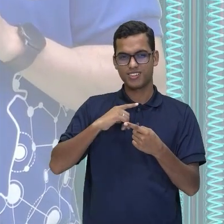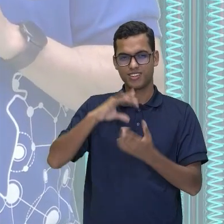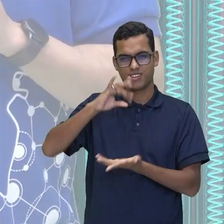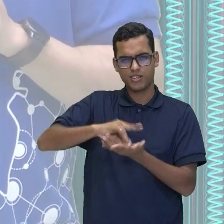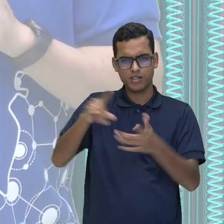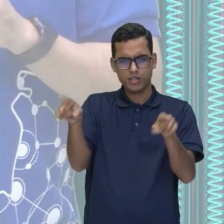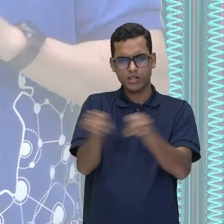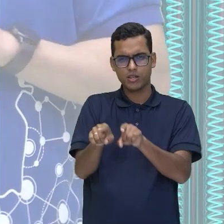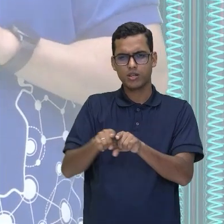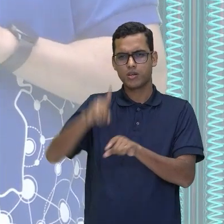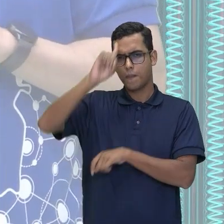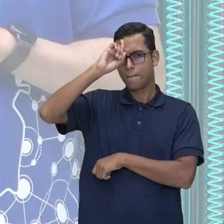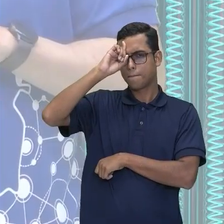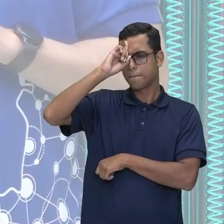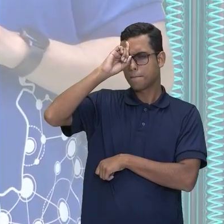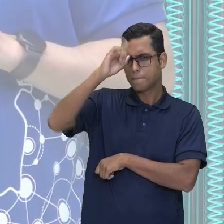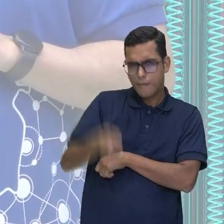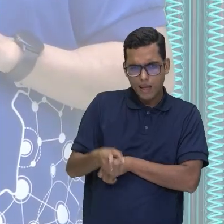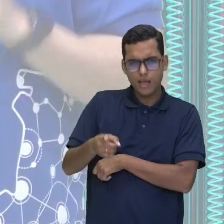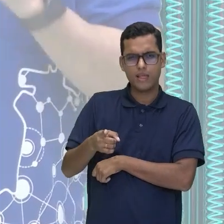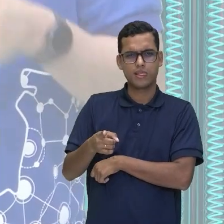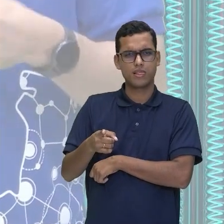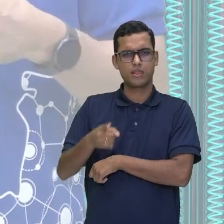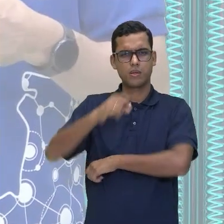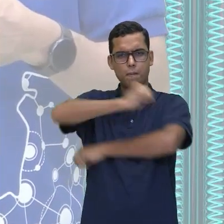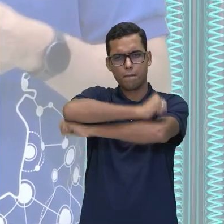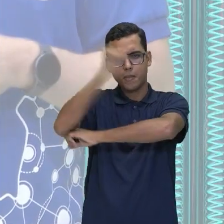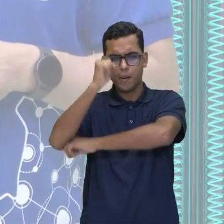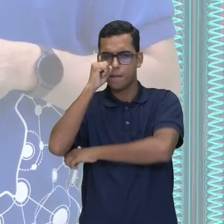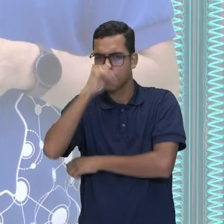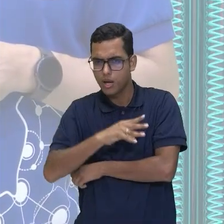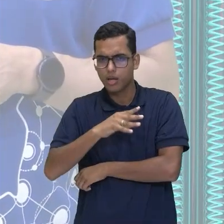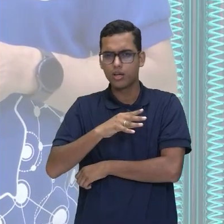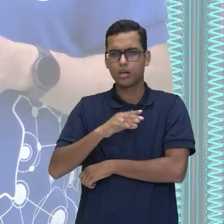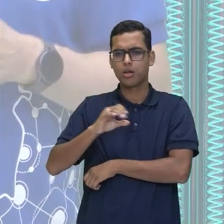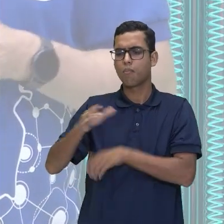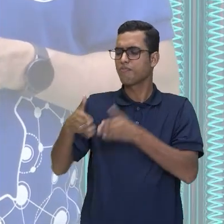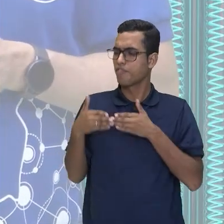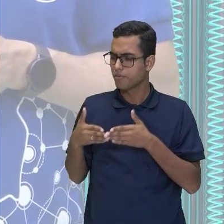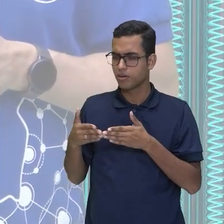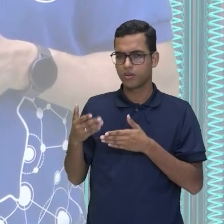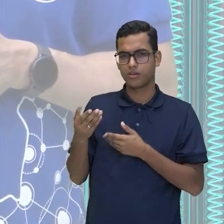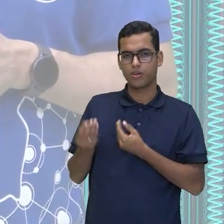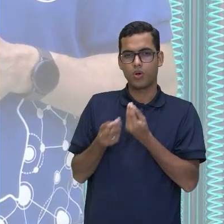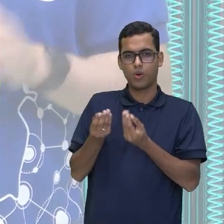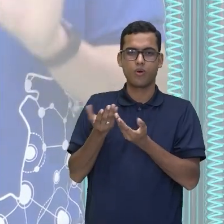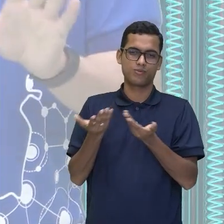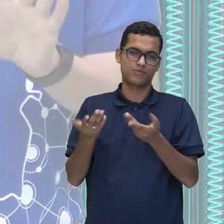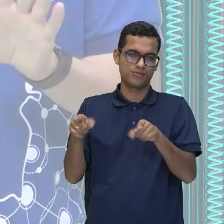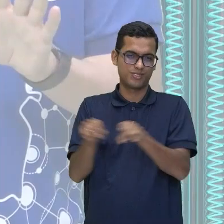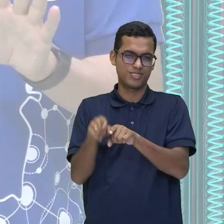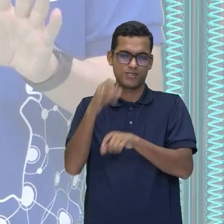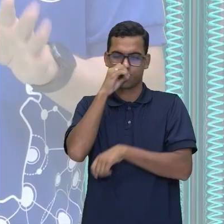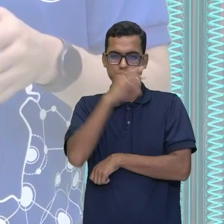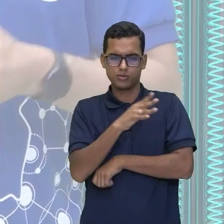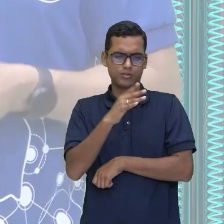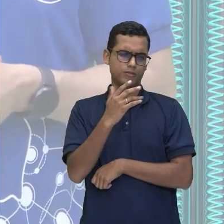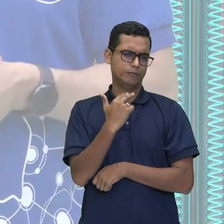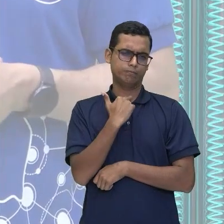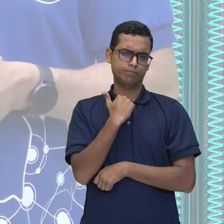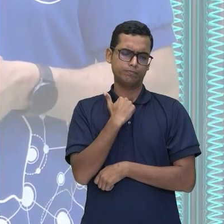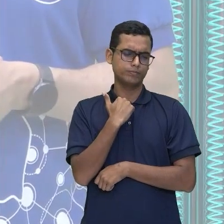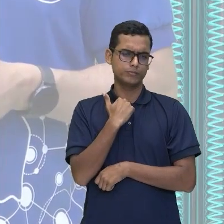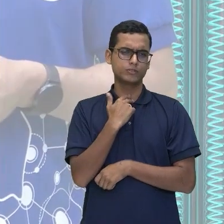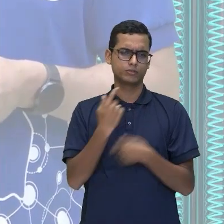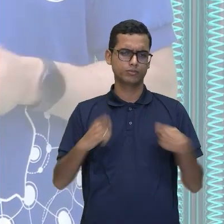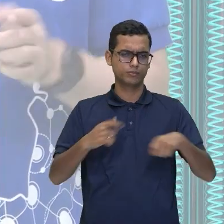por favor, parecia um pouco mais rude do que a segunda, ainda assim parecia, mas é melhor do que como está aqui. Abra a janela, ou então, abra a janela,